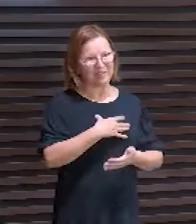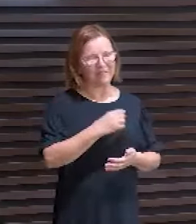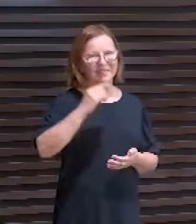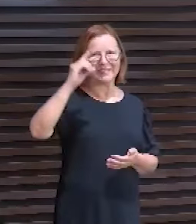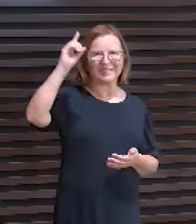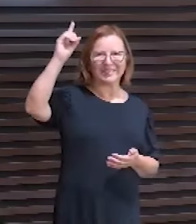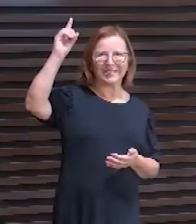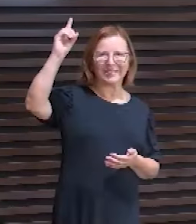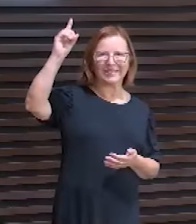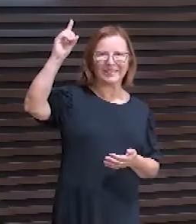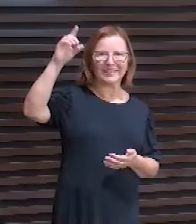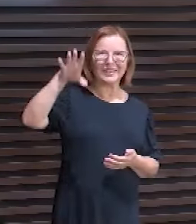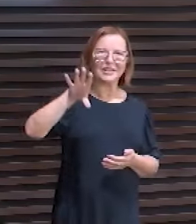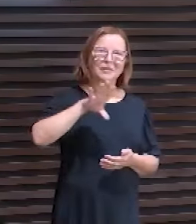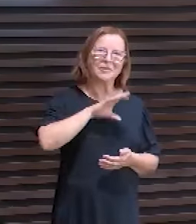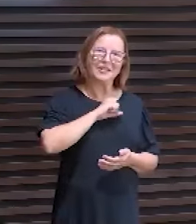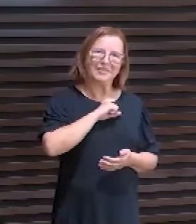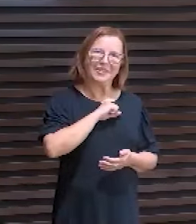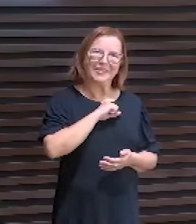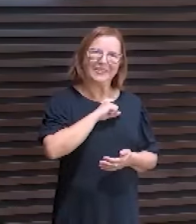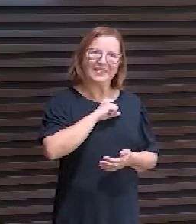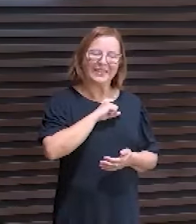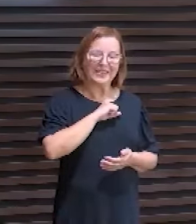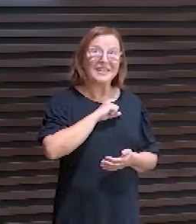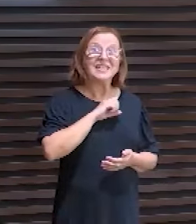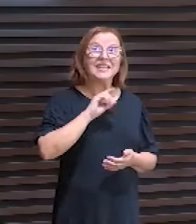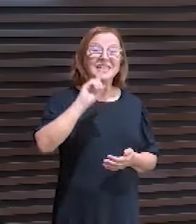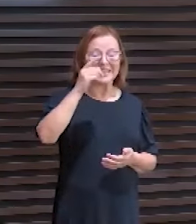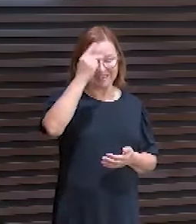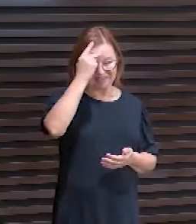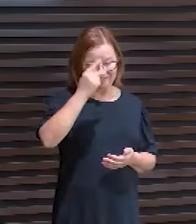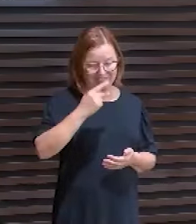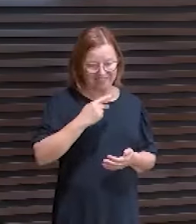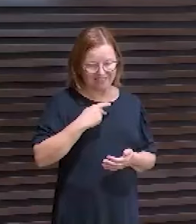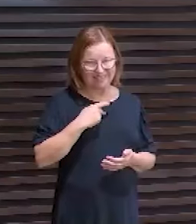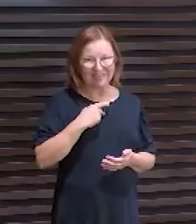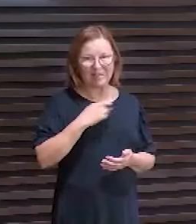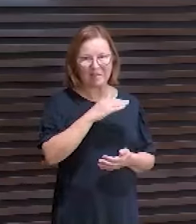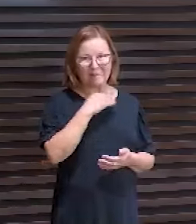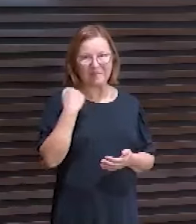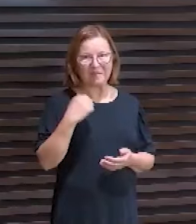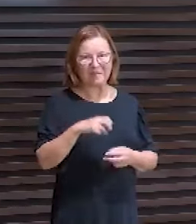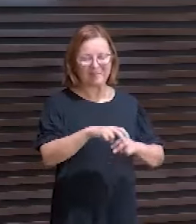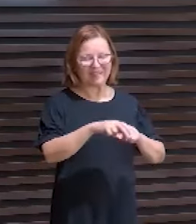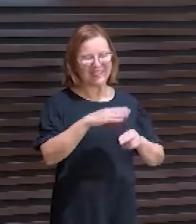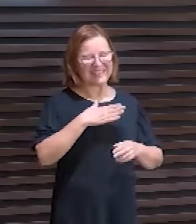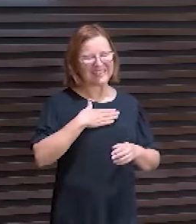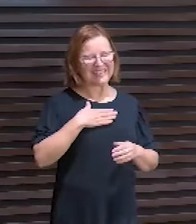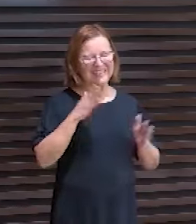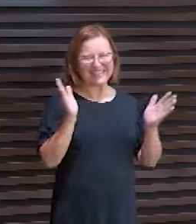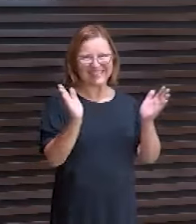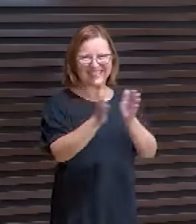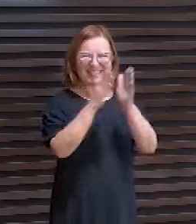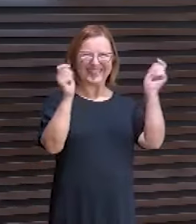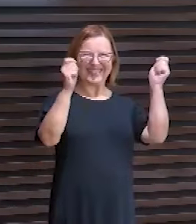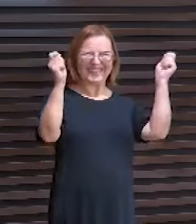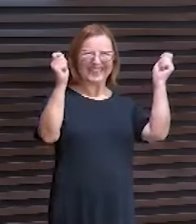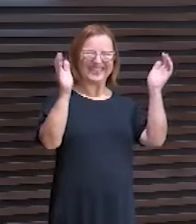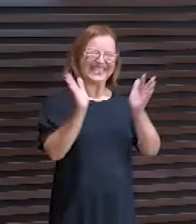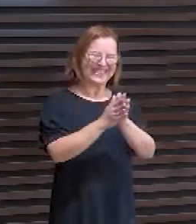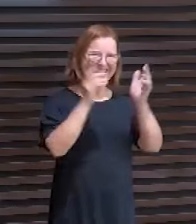no filho de Deus que me amou e a si mesmo se entregou por mim aleluia